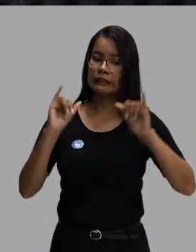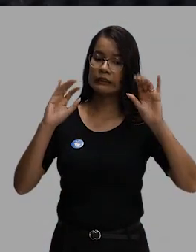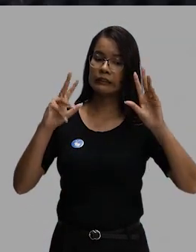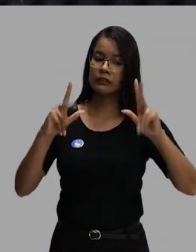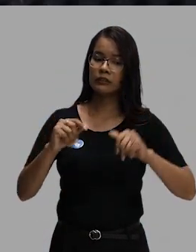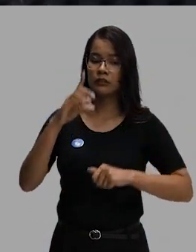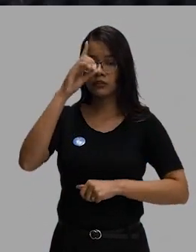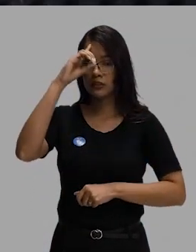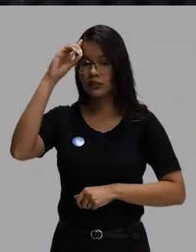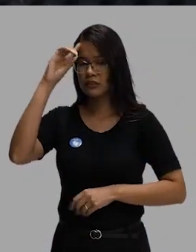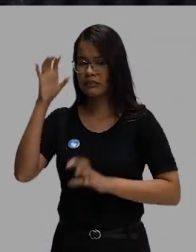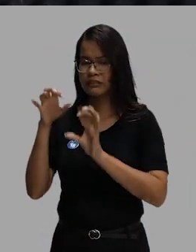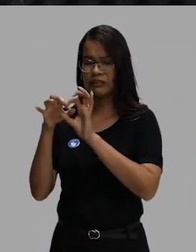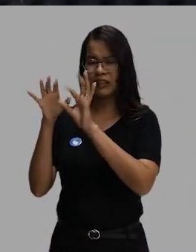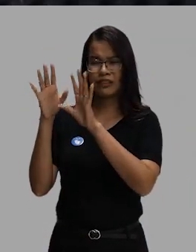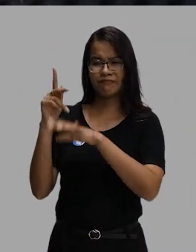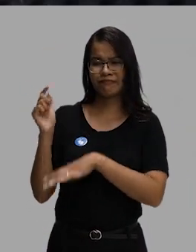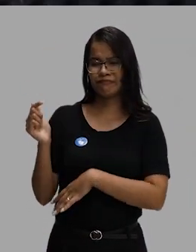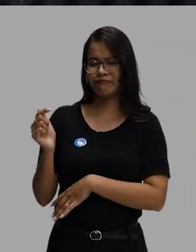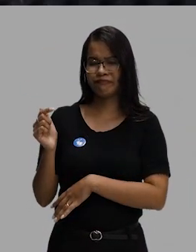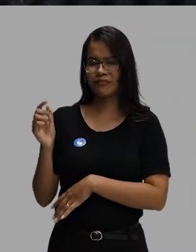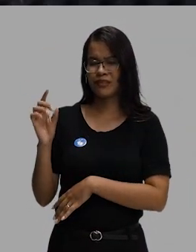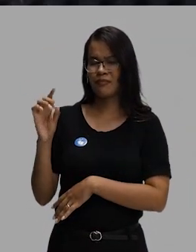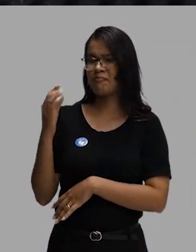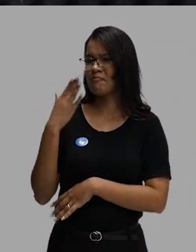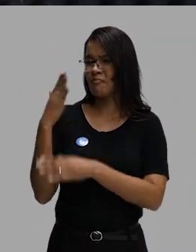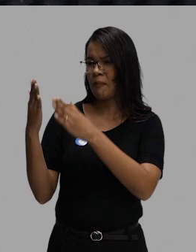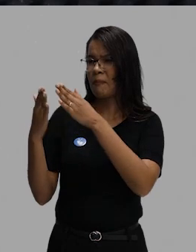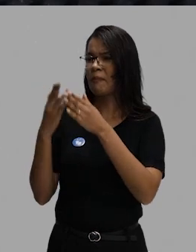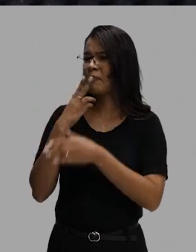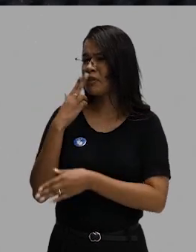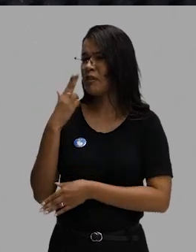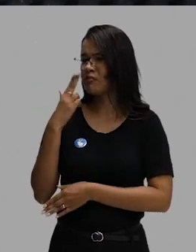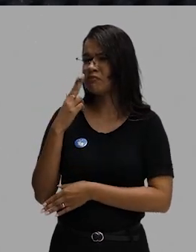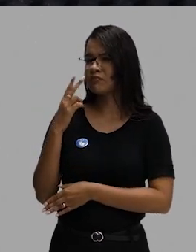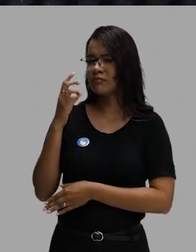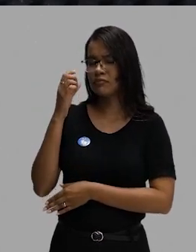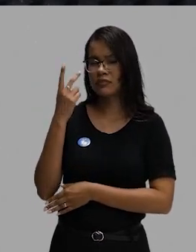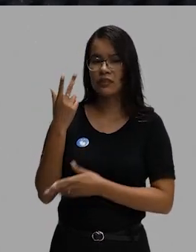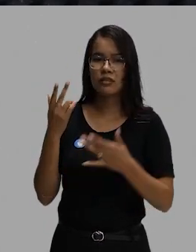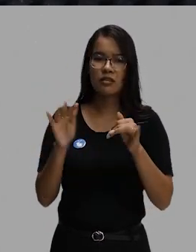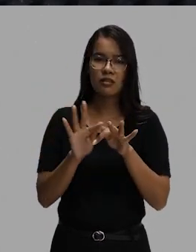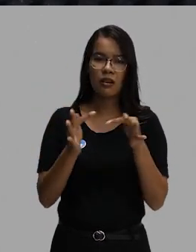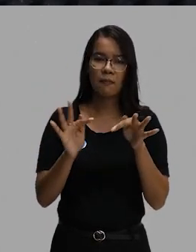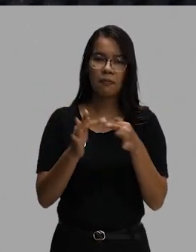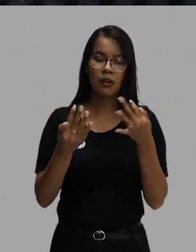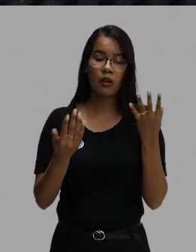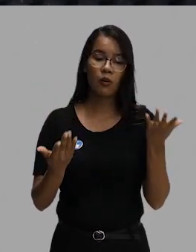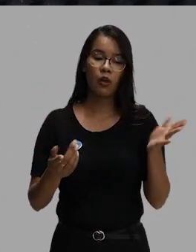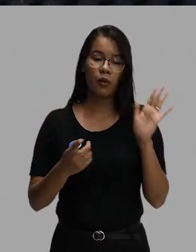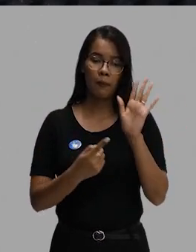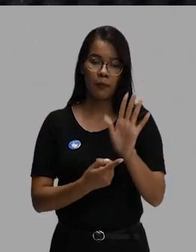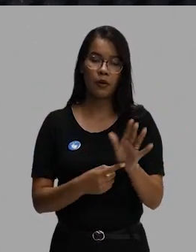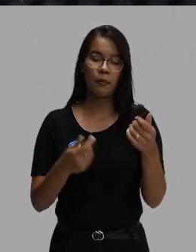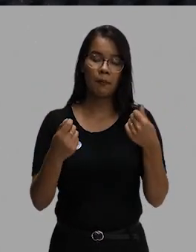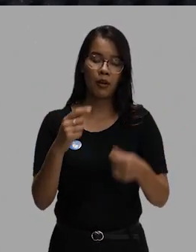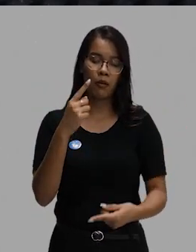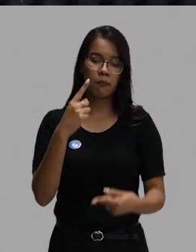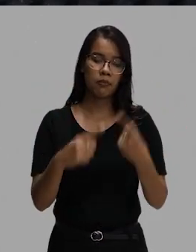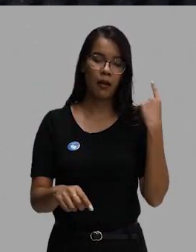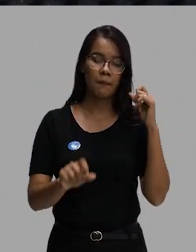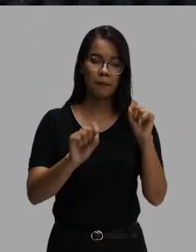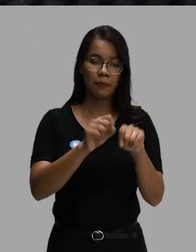Andrade, faz uma crítica ao academicismo defendido pelo parnasianismo, quando mostra que se pode sim quebrar as